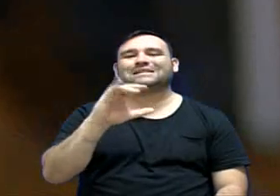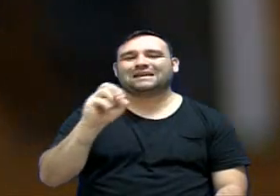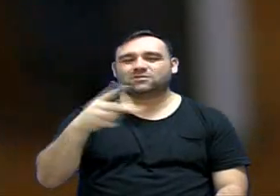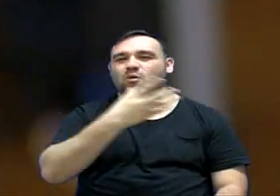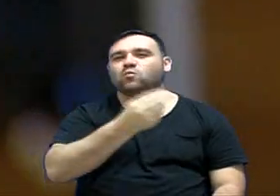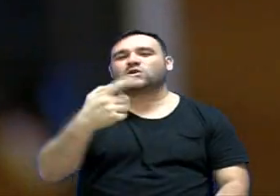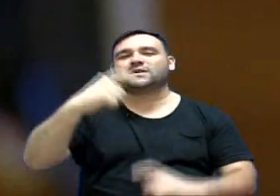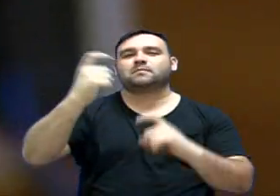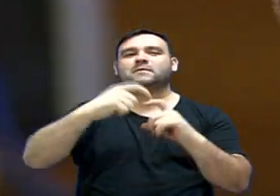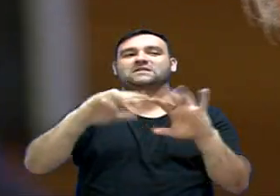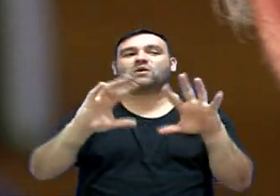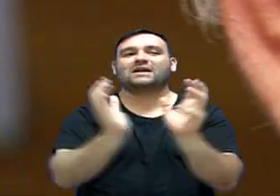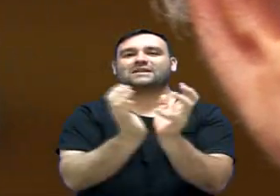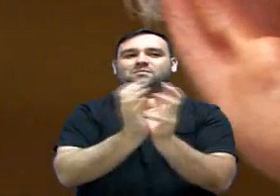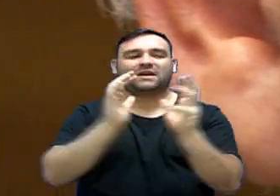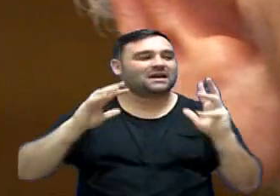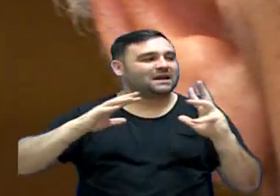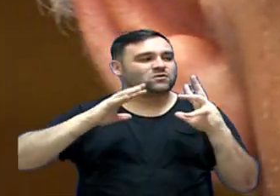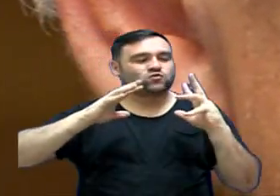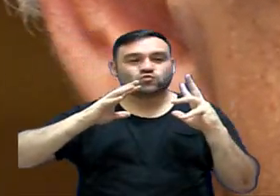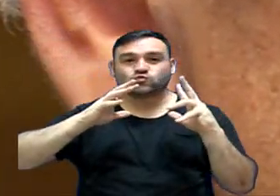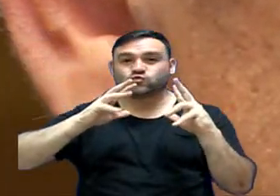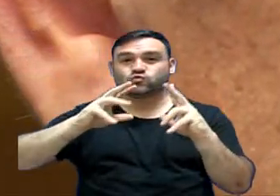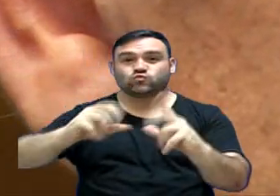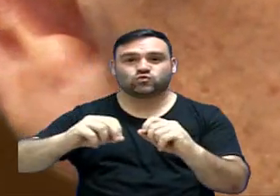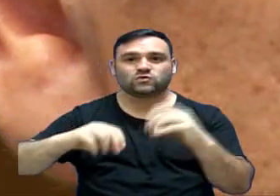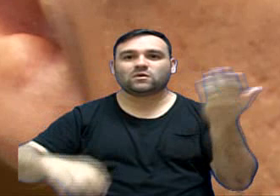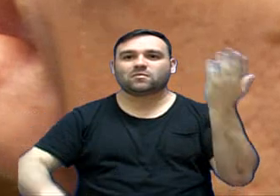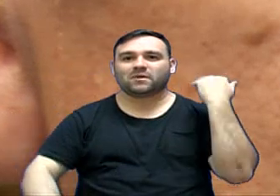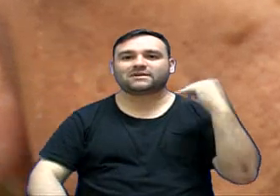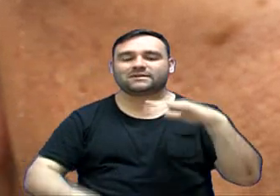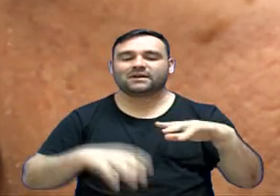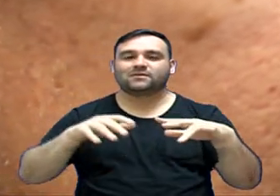enfim, toda a equipe que fez e